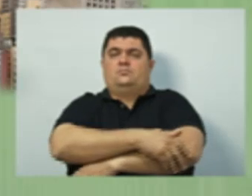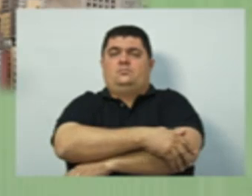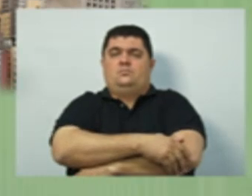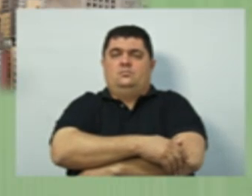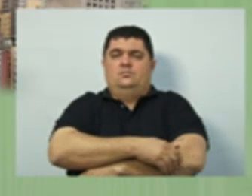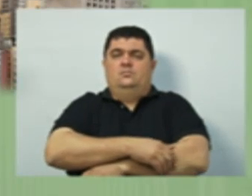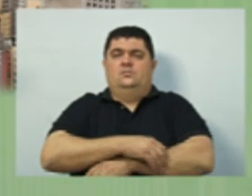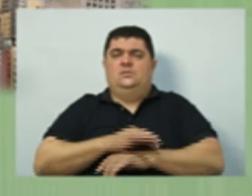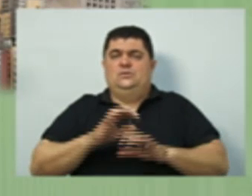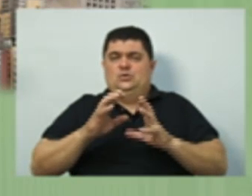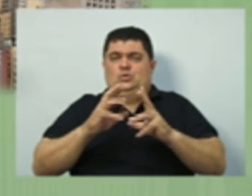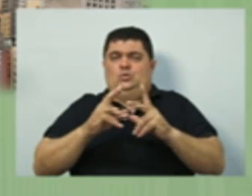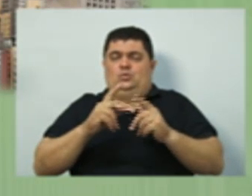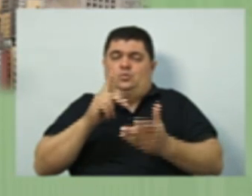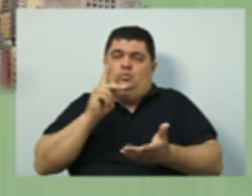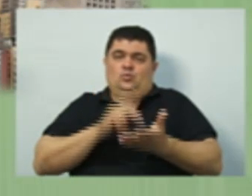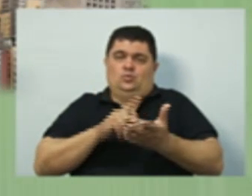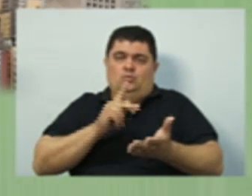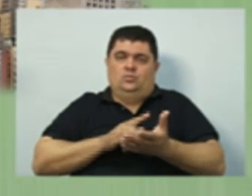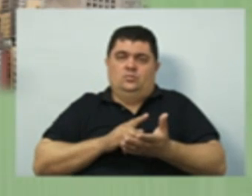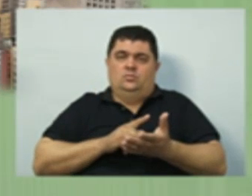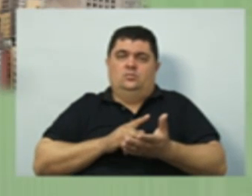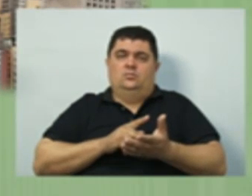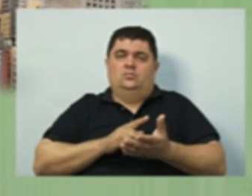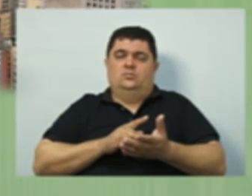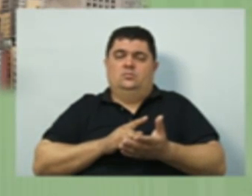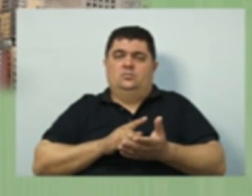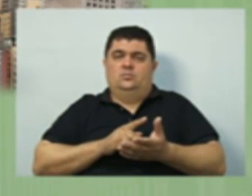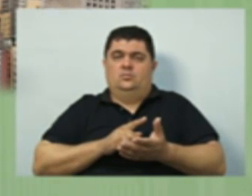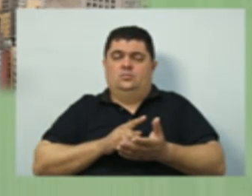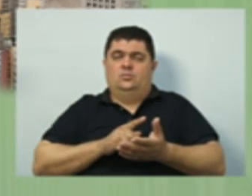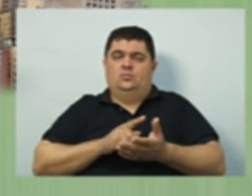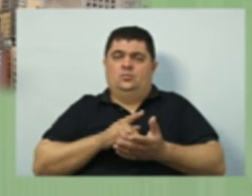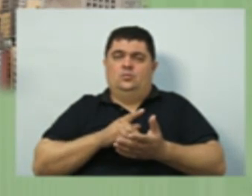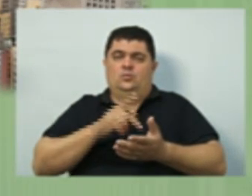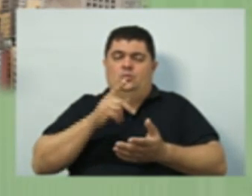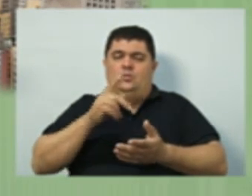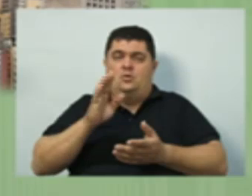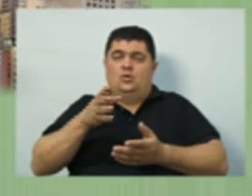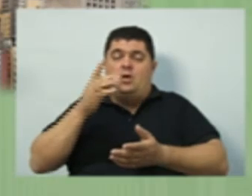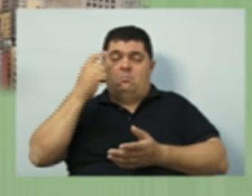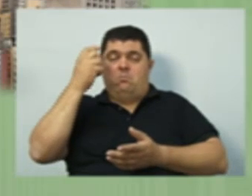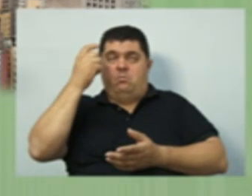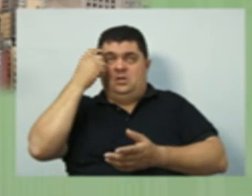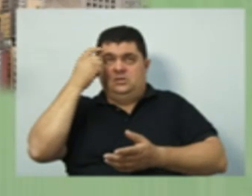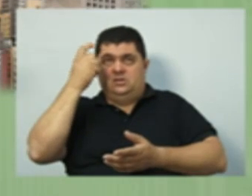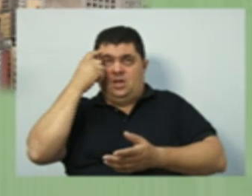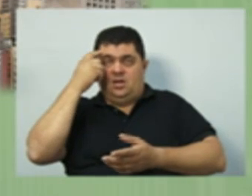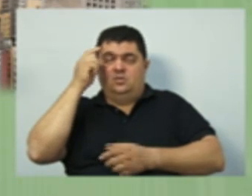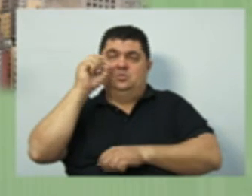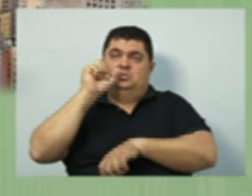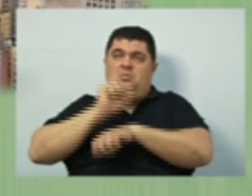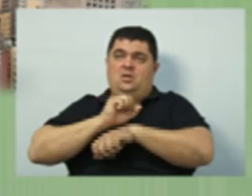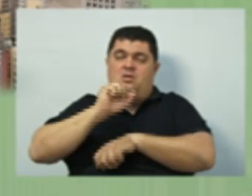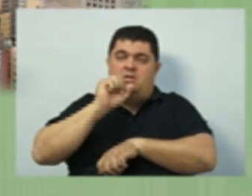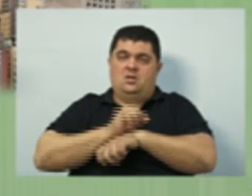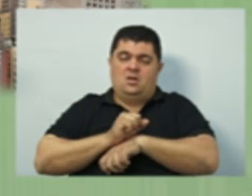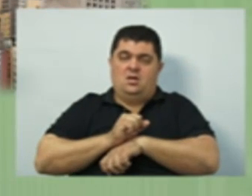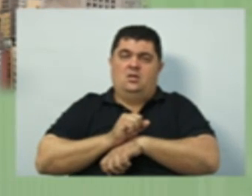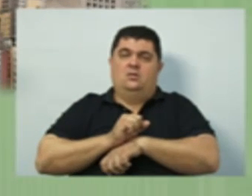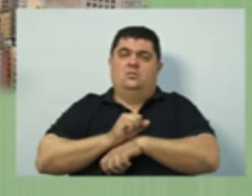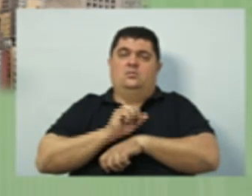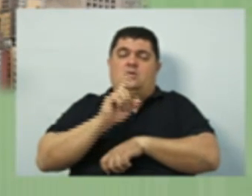Em tudo que existe, que nós fizemos, um dia foi pensado e foi esperado,